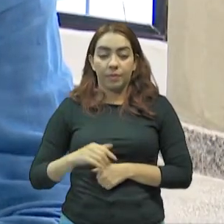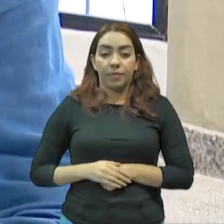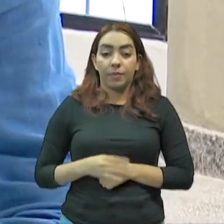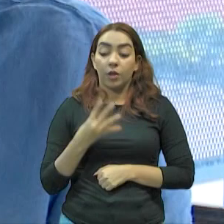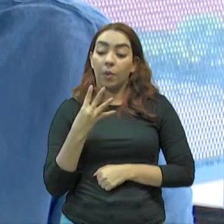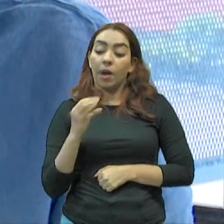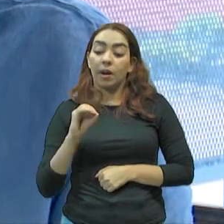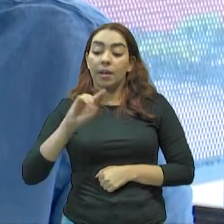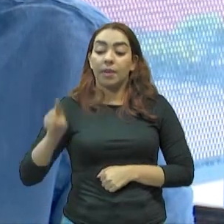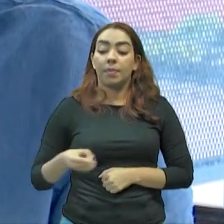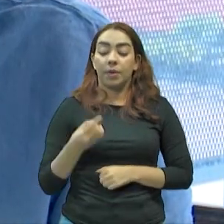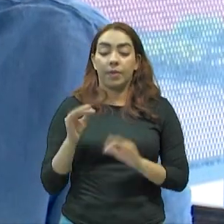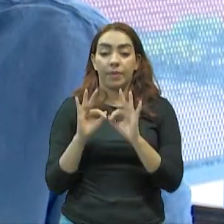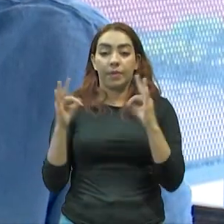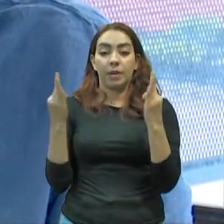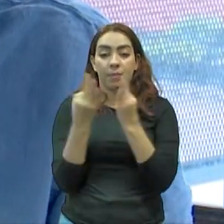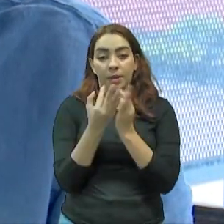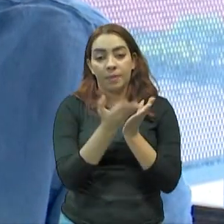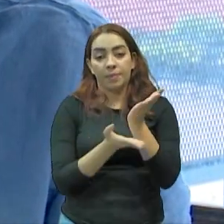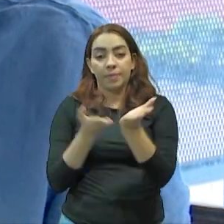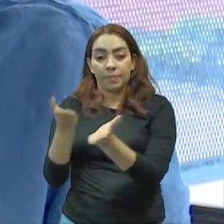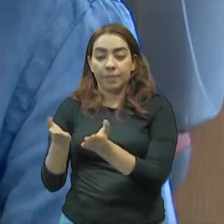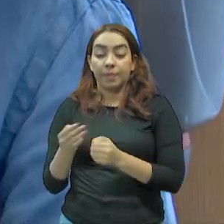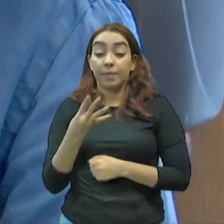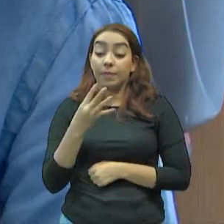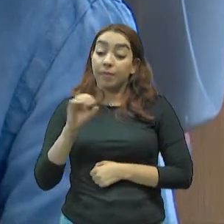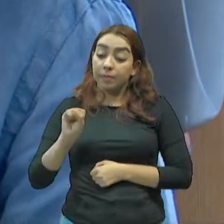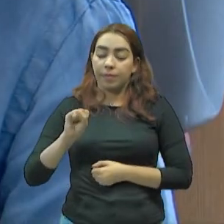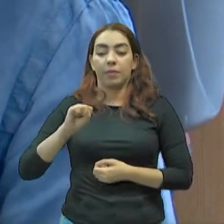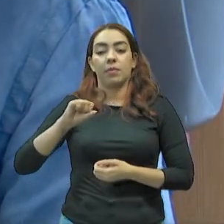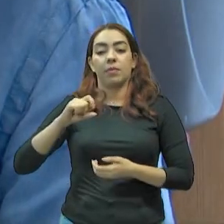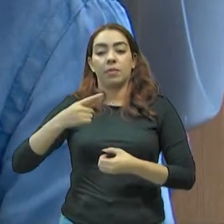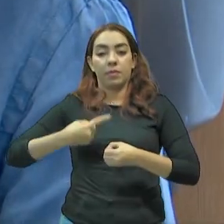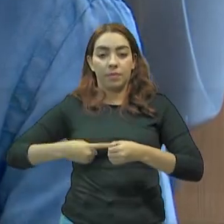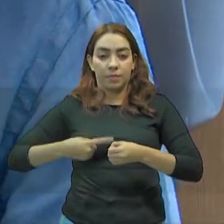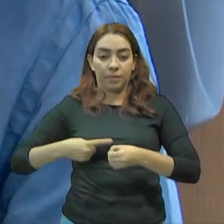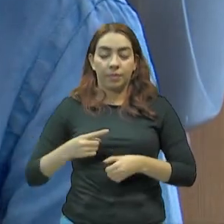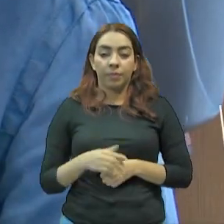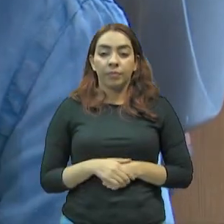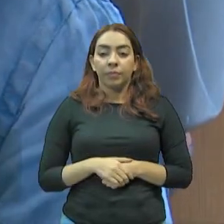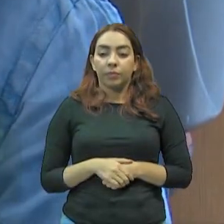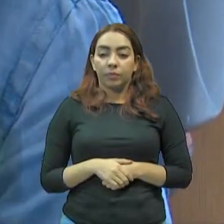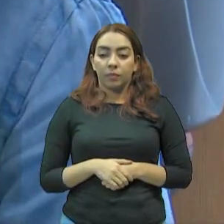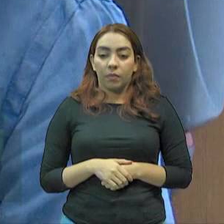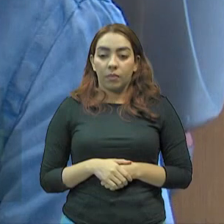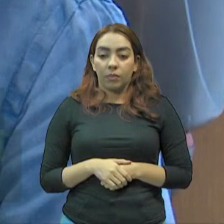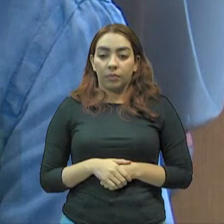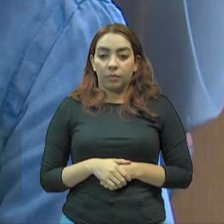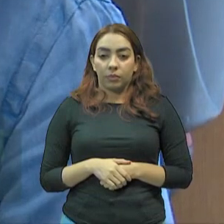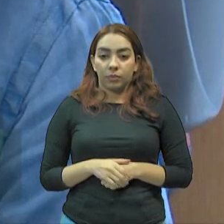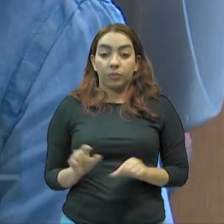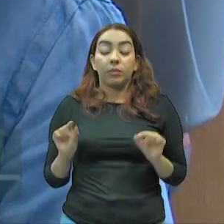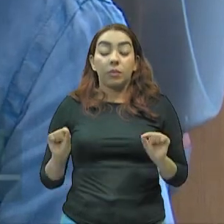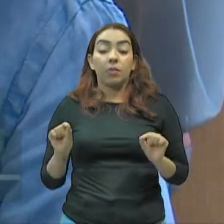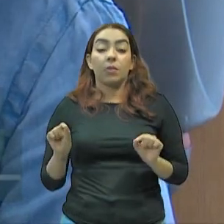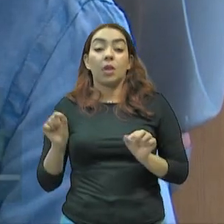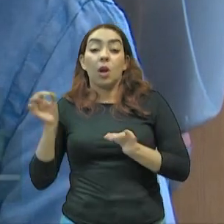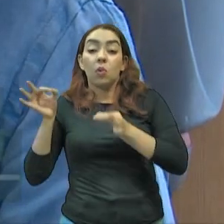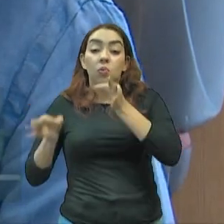contempladas em 48 municípios cearenses em Assessoria Jurídica Popular que não é só a parte jurídica